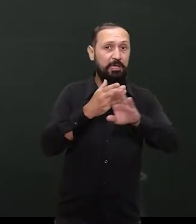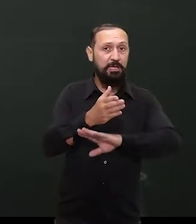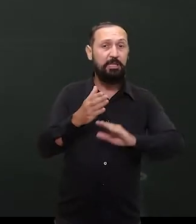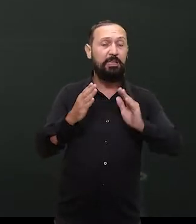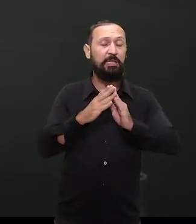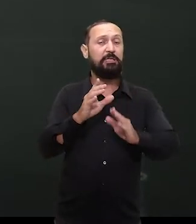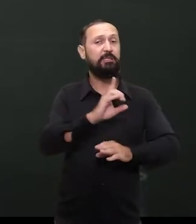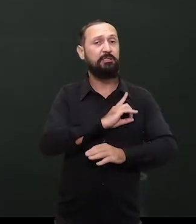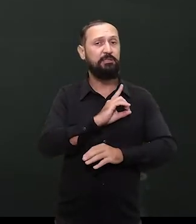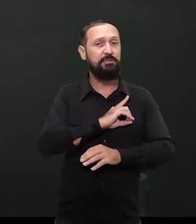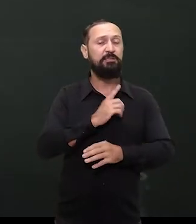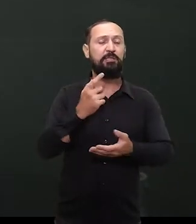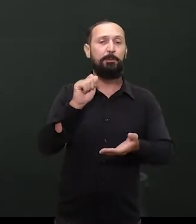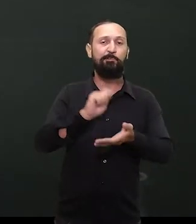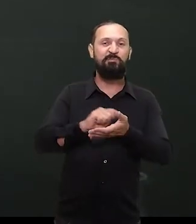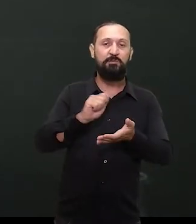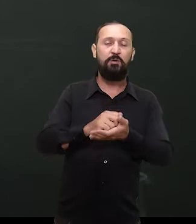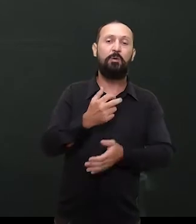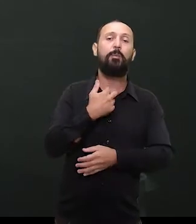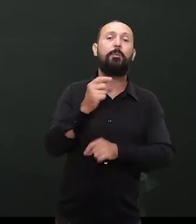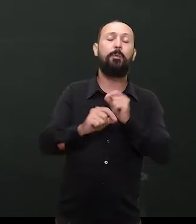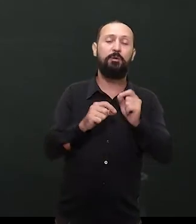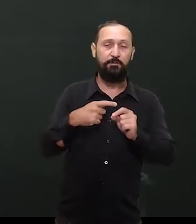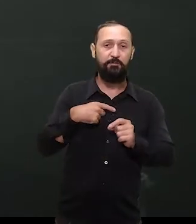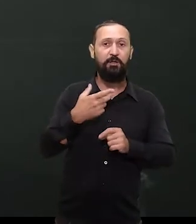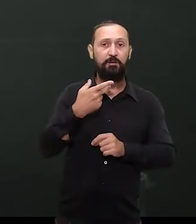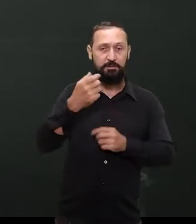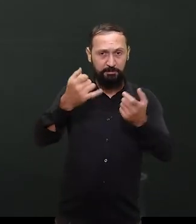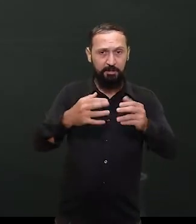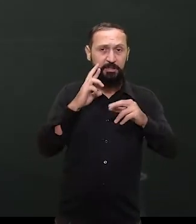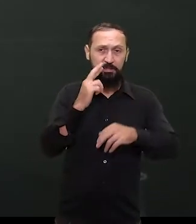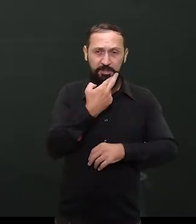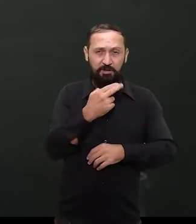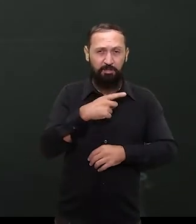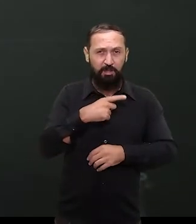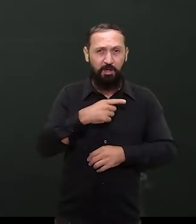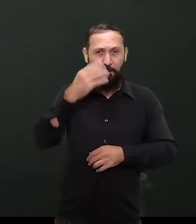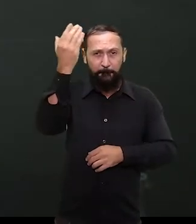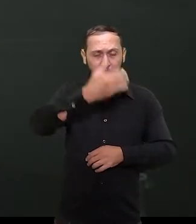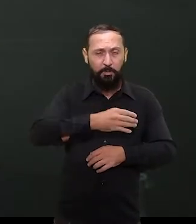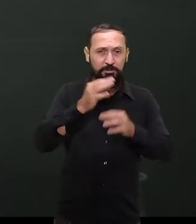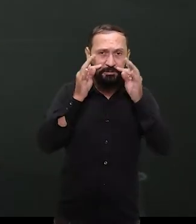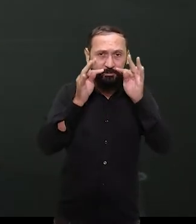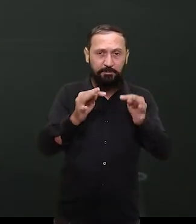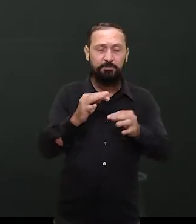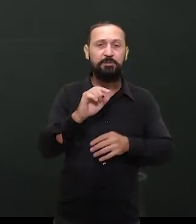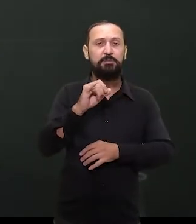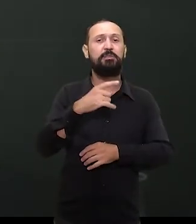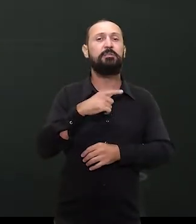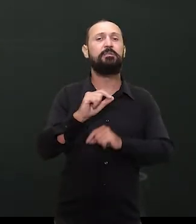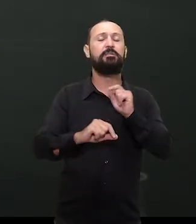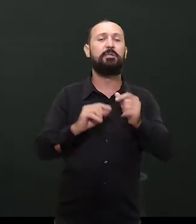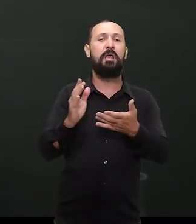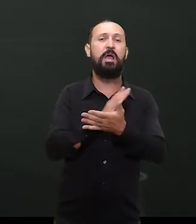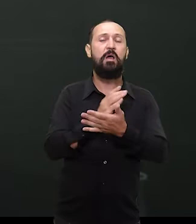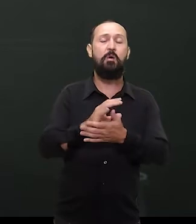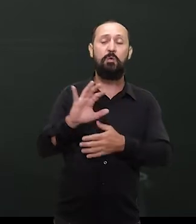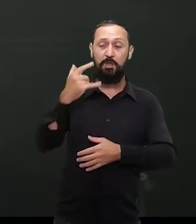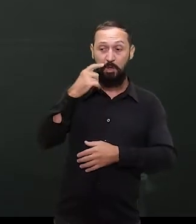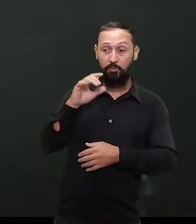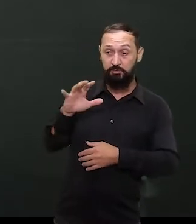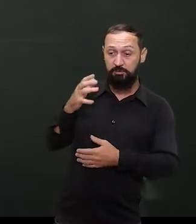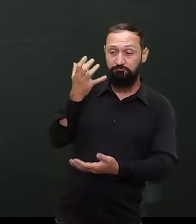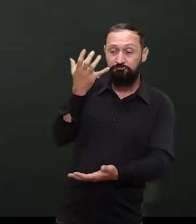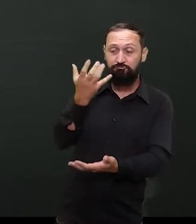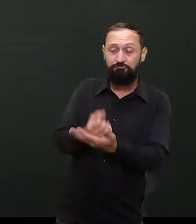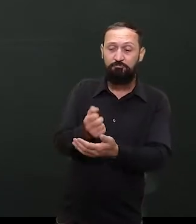que registrar ocorrência se não pode ficar assim tem testemunha dessa Restaurante levem a testemunha se possível gravar